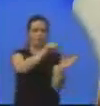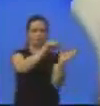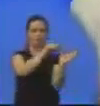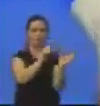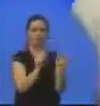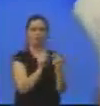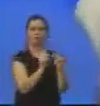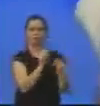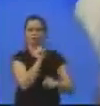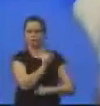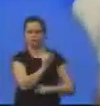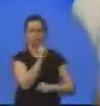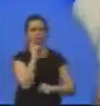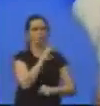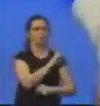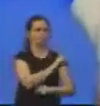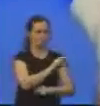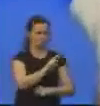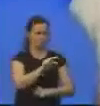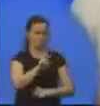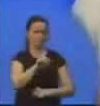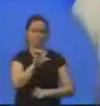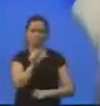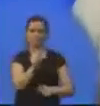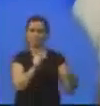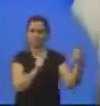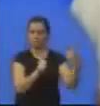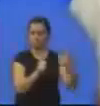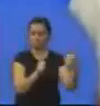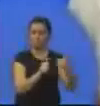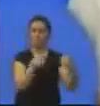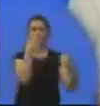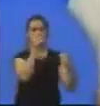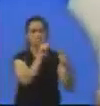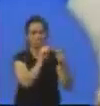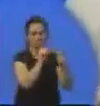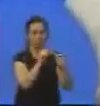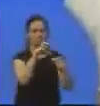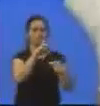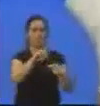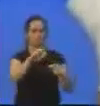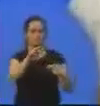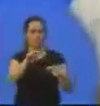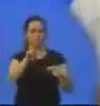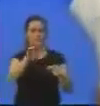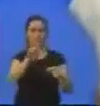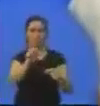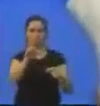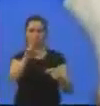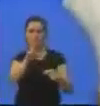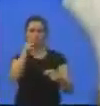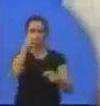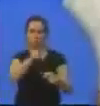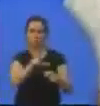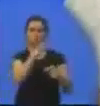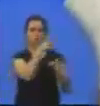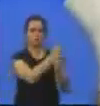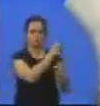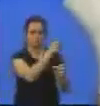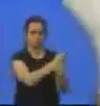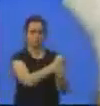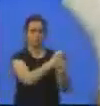fazer? Você vai pegar a derivada de primeira ordem e derivar novamente. Bom, quando você deriva novamente